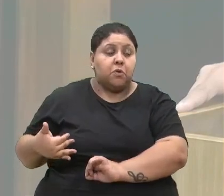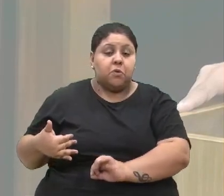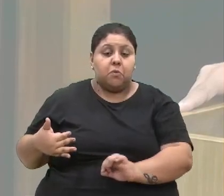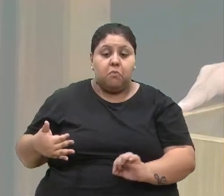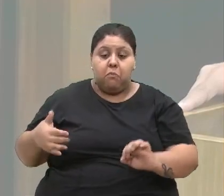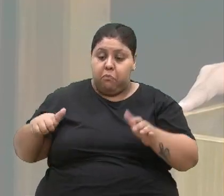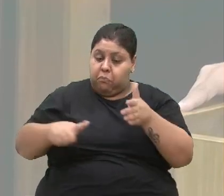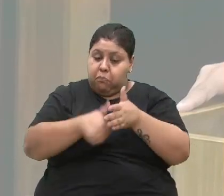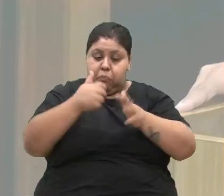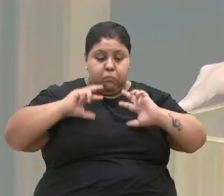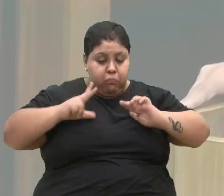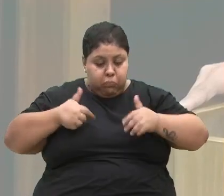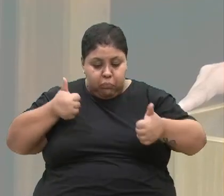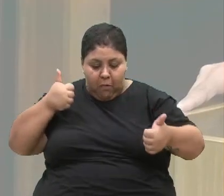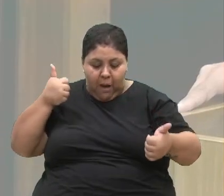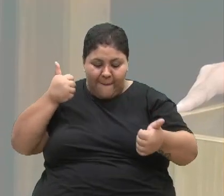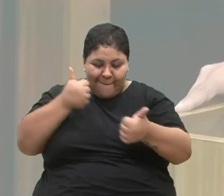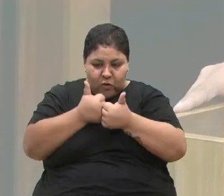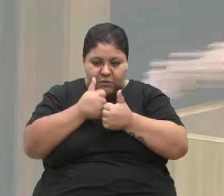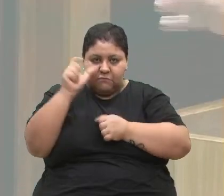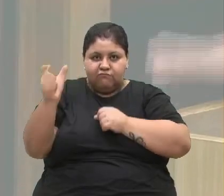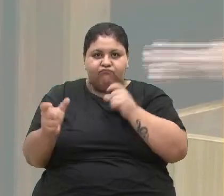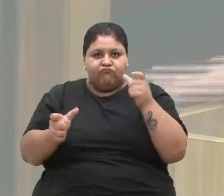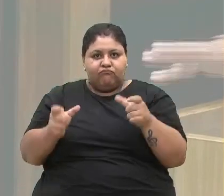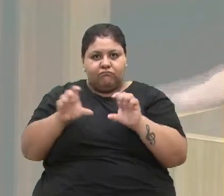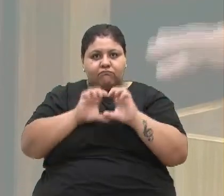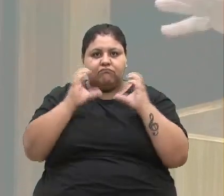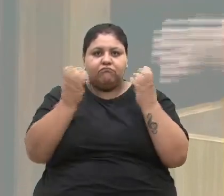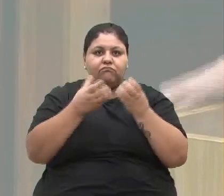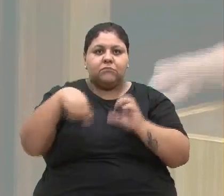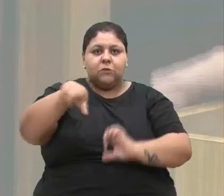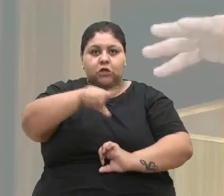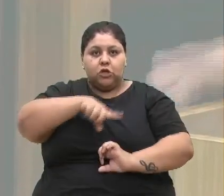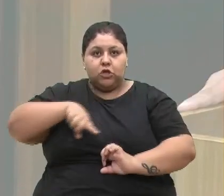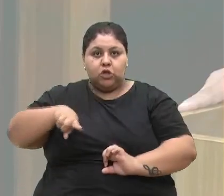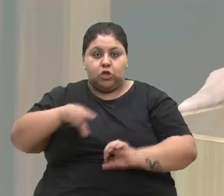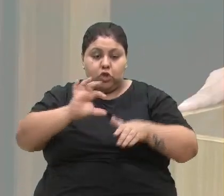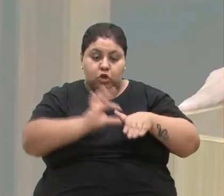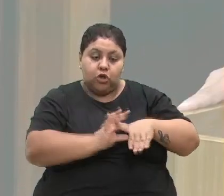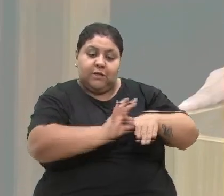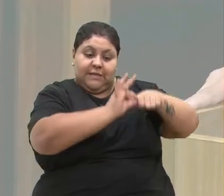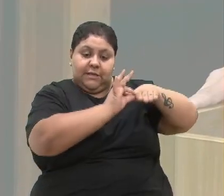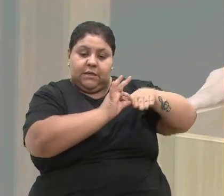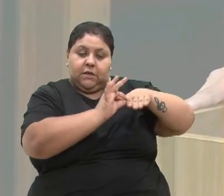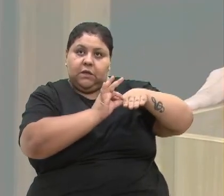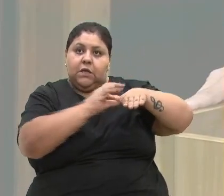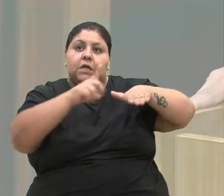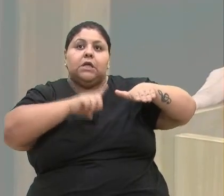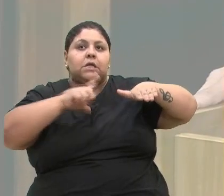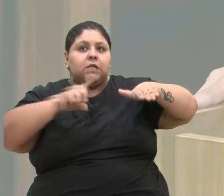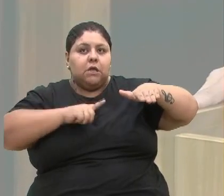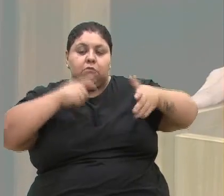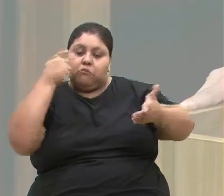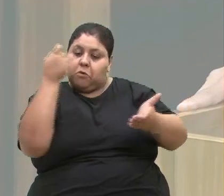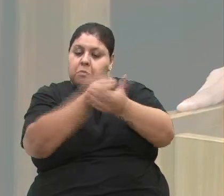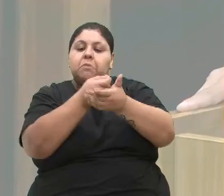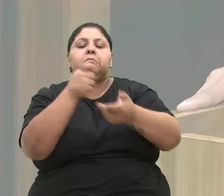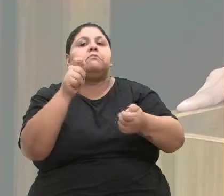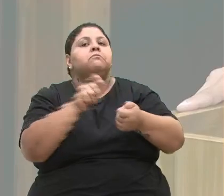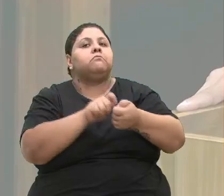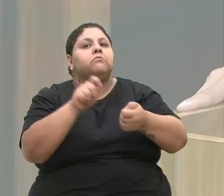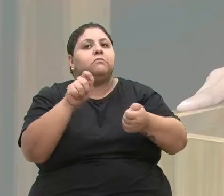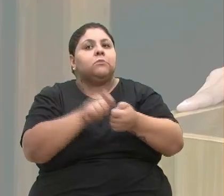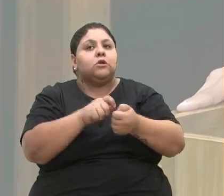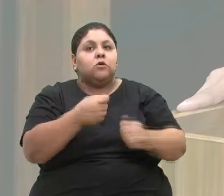Humanizar, aproximar as pessoas, a comunidade. Nós, como os líderes que somos, temos o dever de fazer isso, de